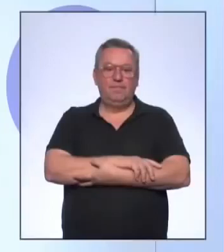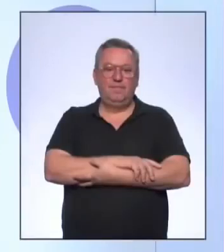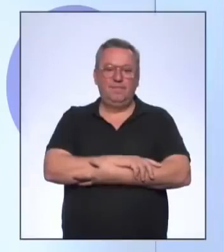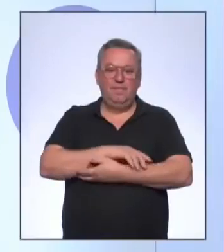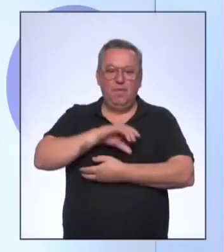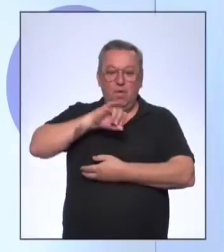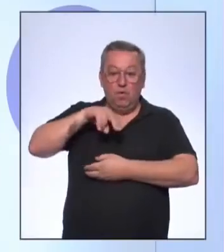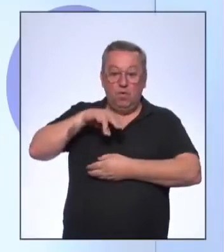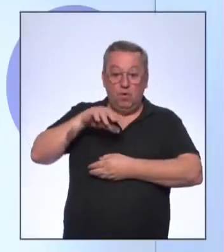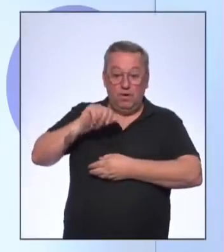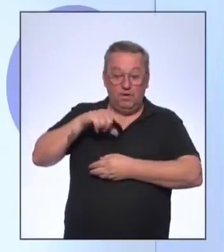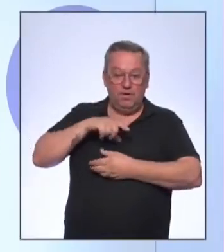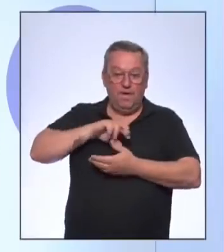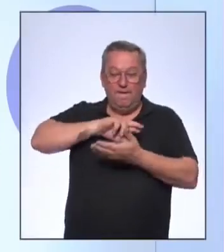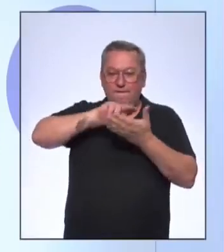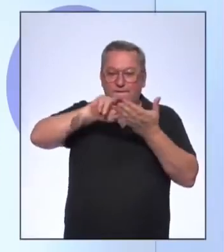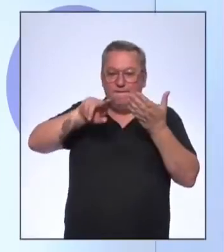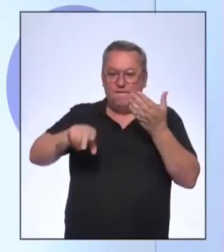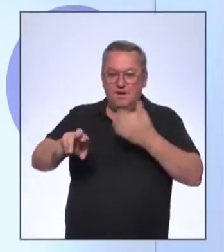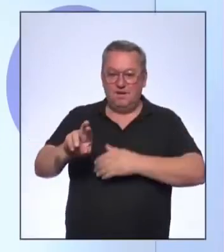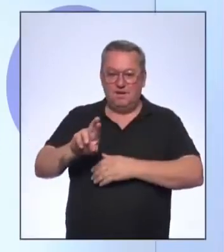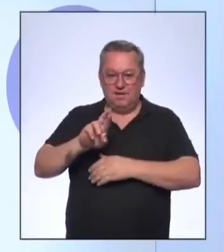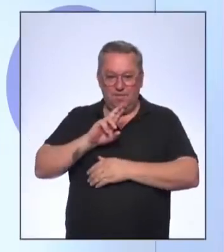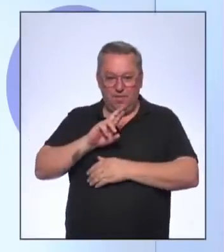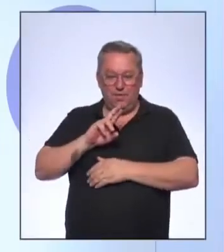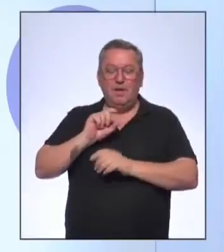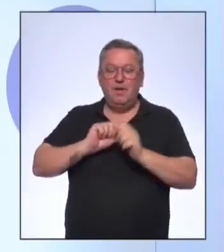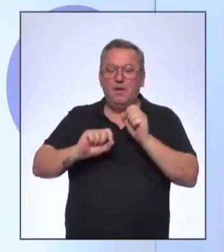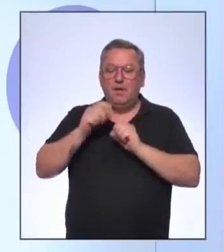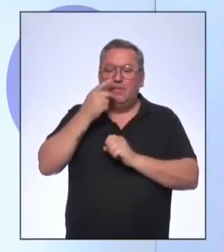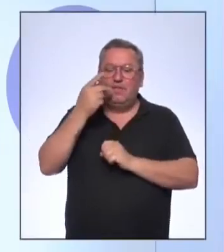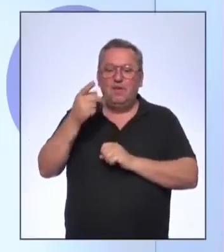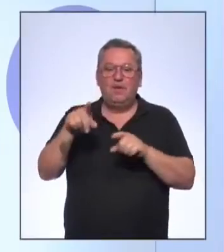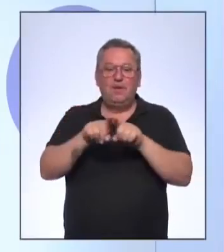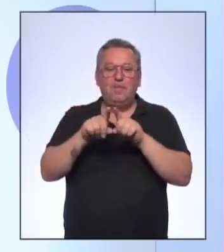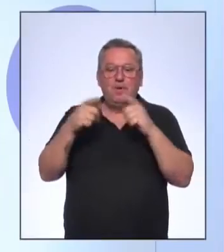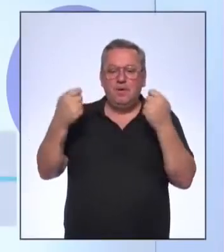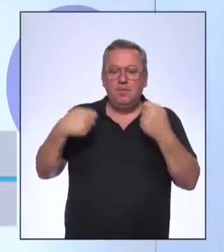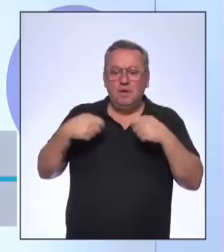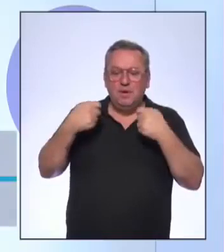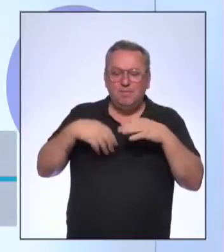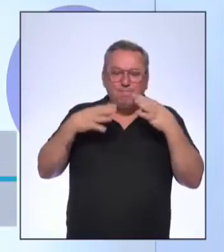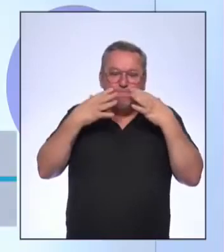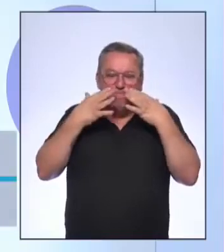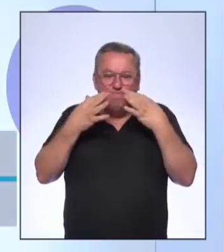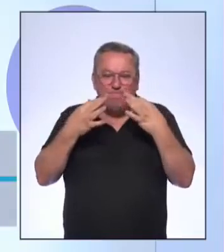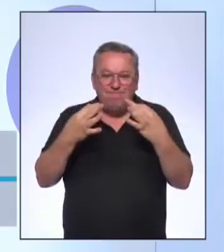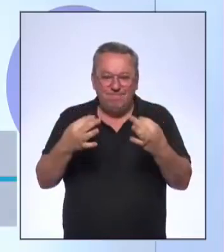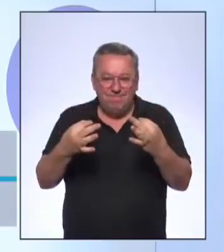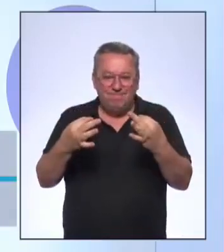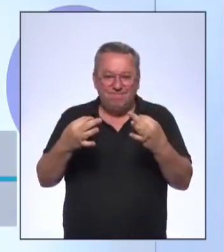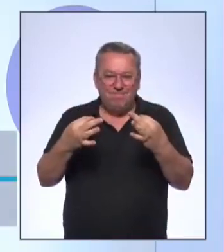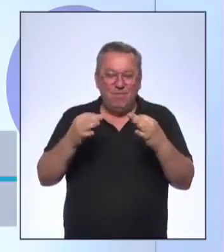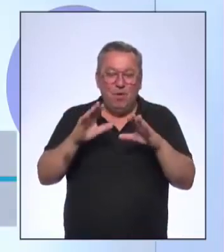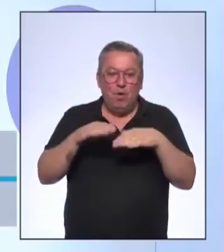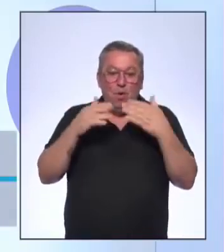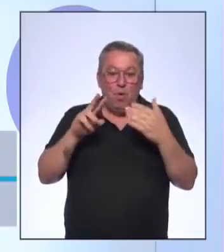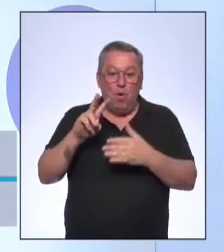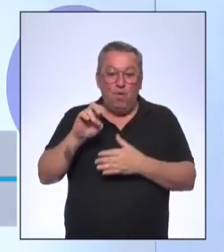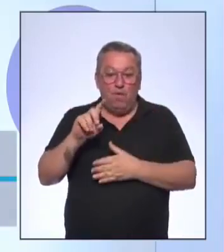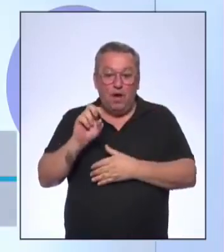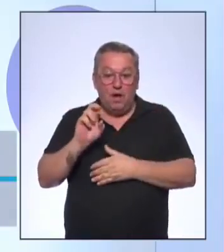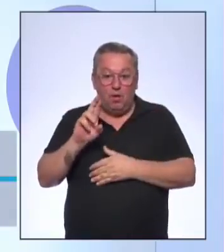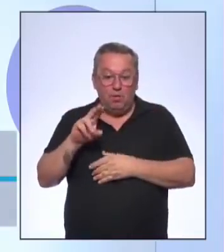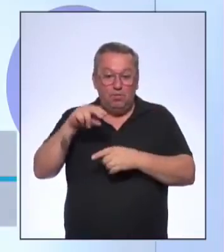Jonas, nós temos várias respostas aqui, e é aquilo que você falou da necessidade de prestar atenção qual valor iria